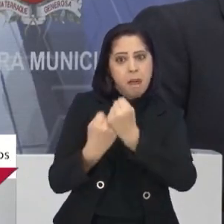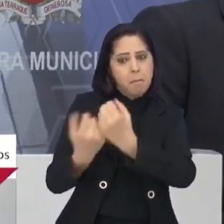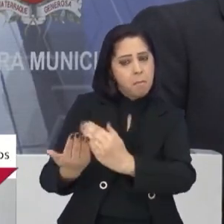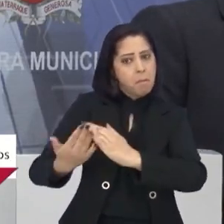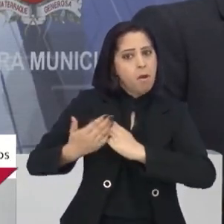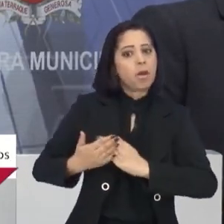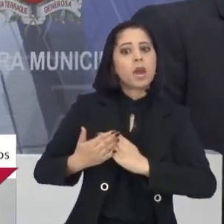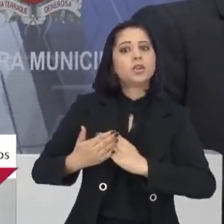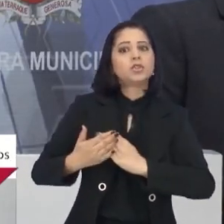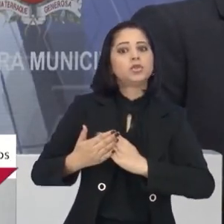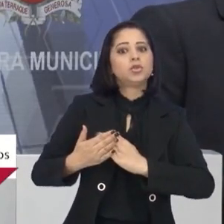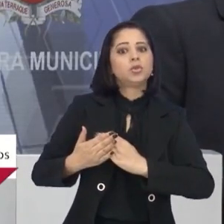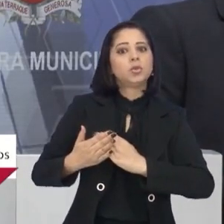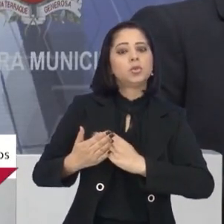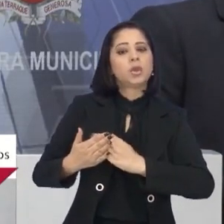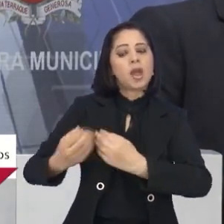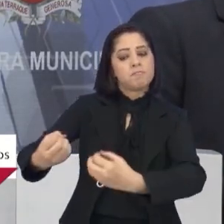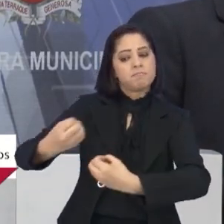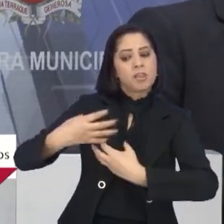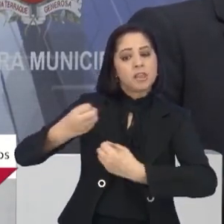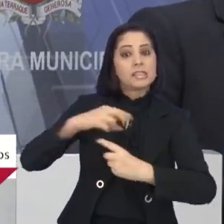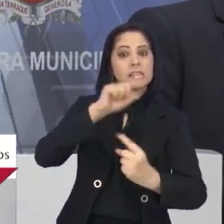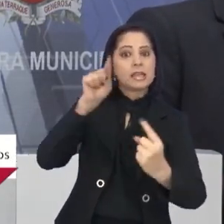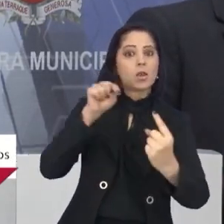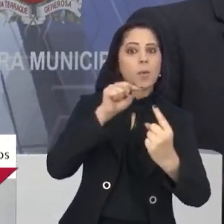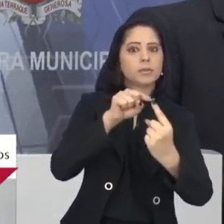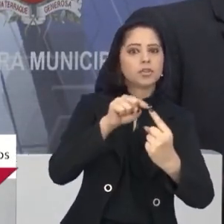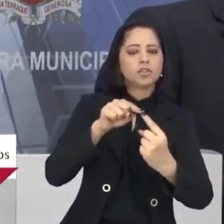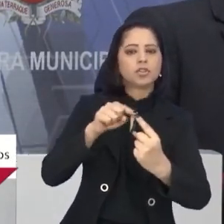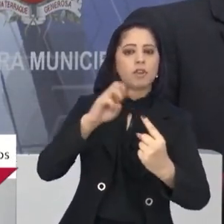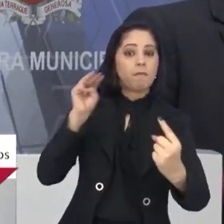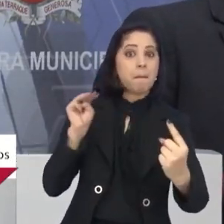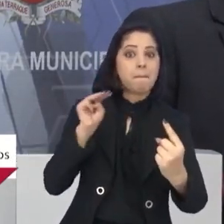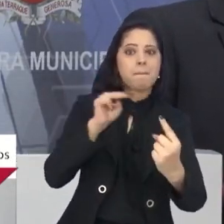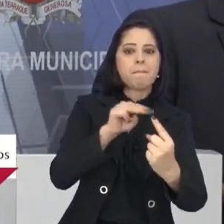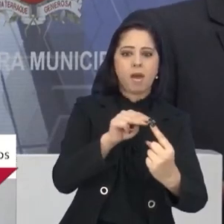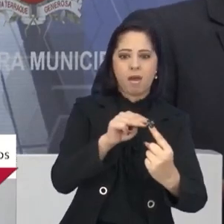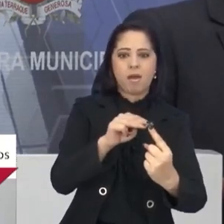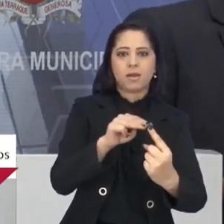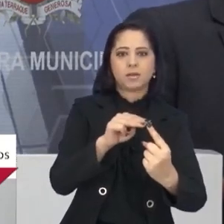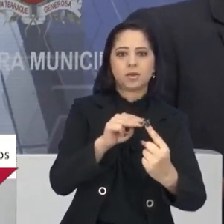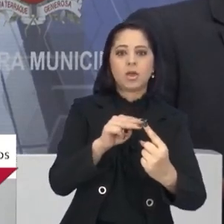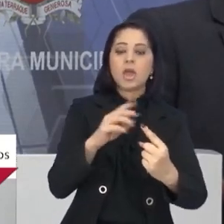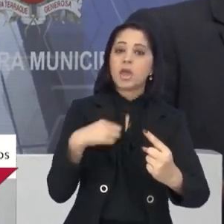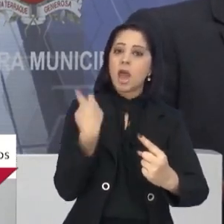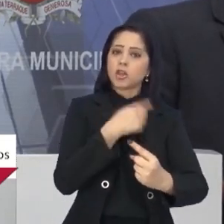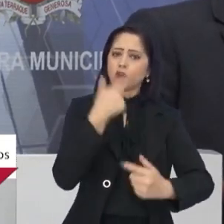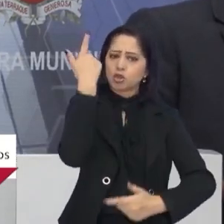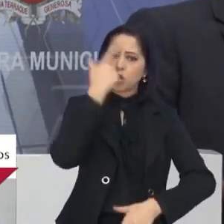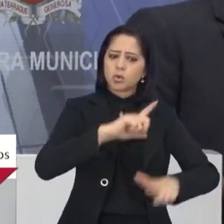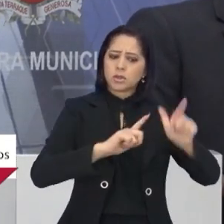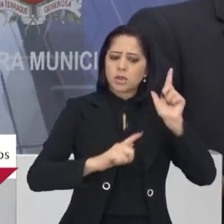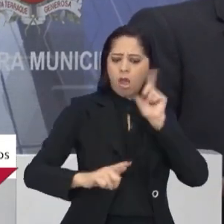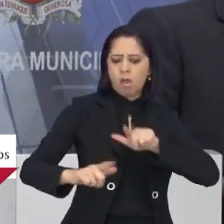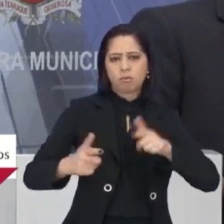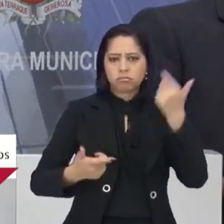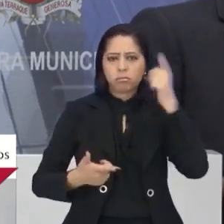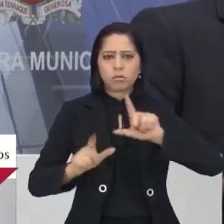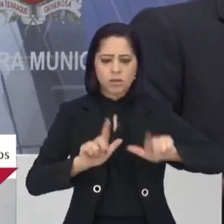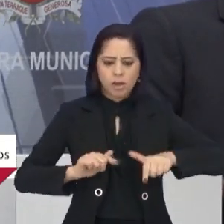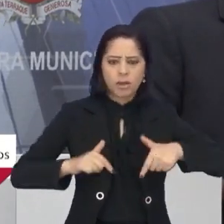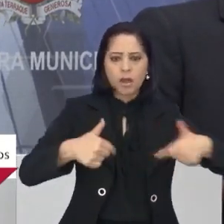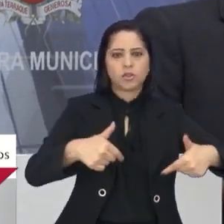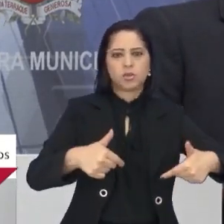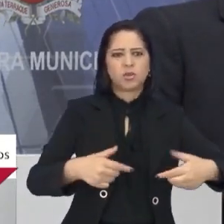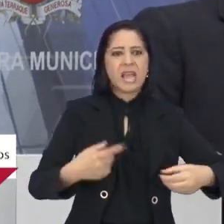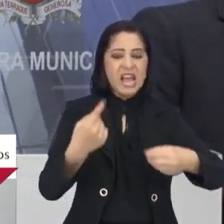também com as metas com as diretrizes né Não só com a parte legal mas também com a parte de eficiência que pode se ter um planejamento cada cidade com